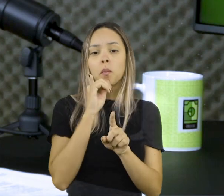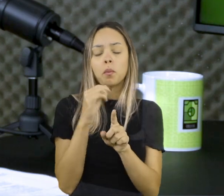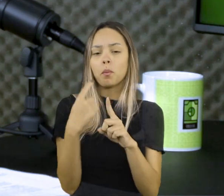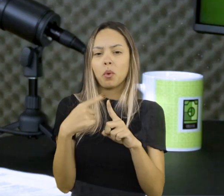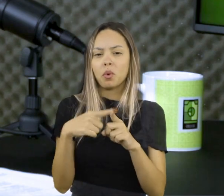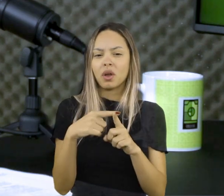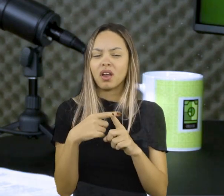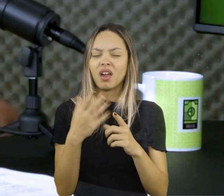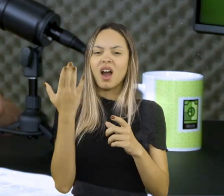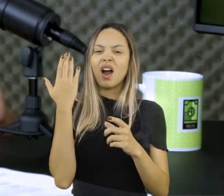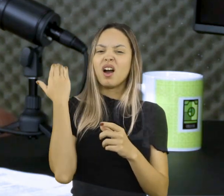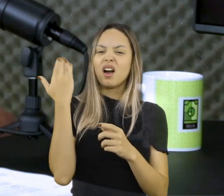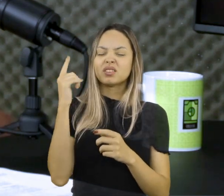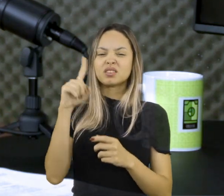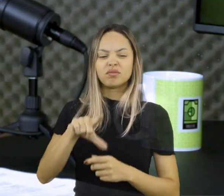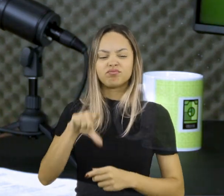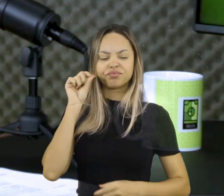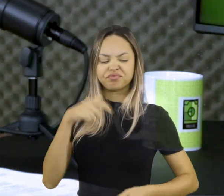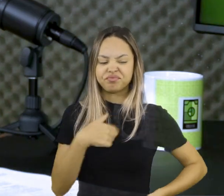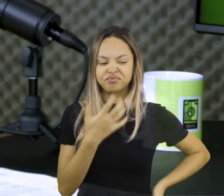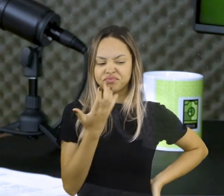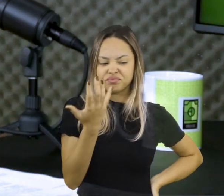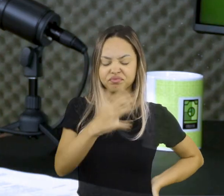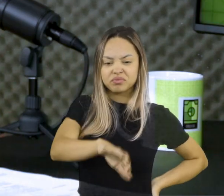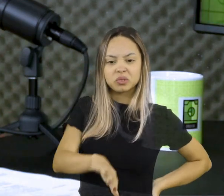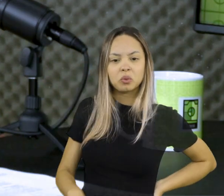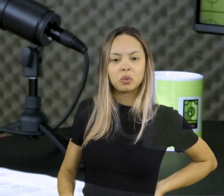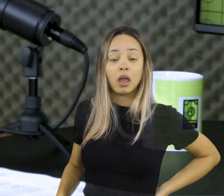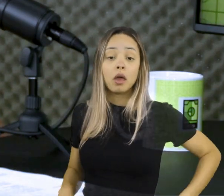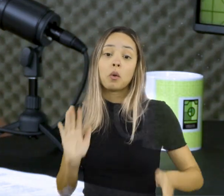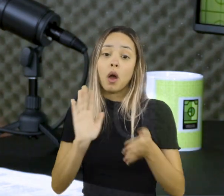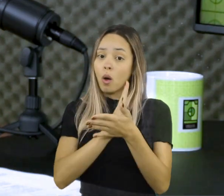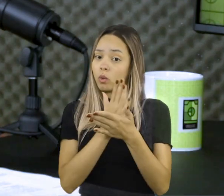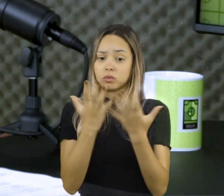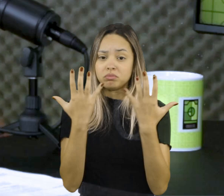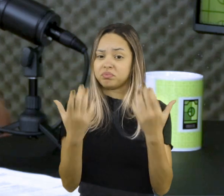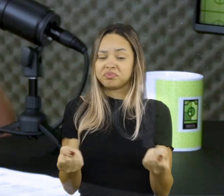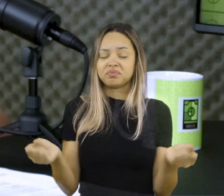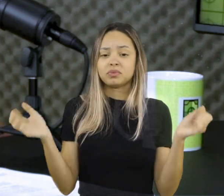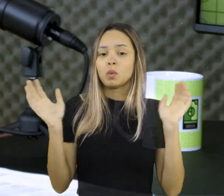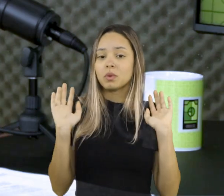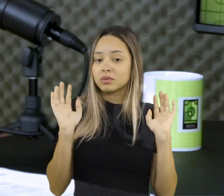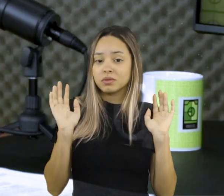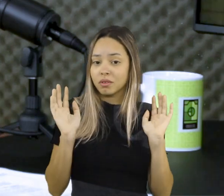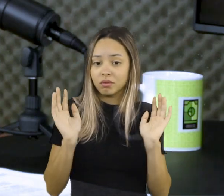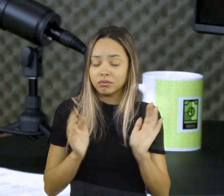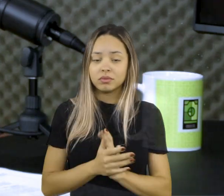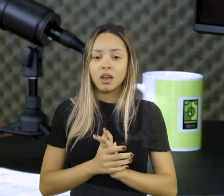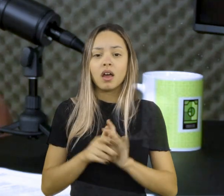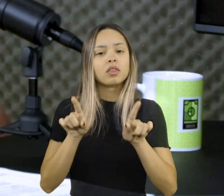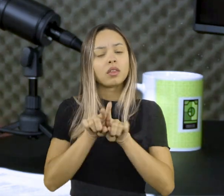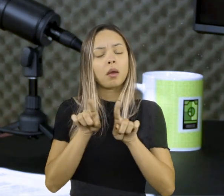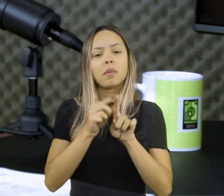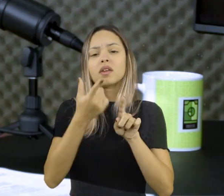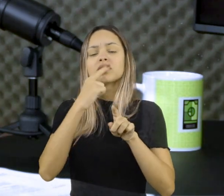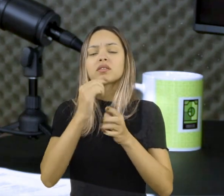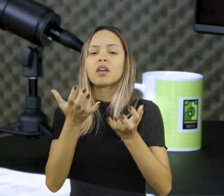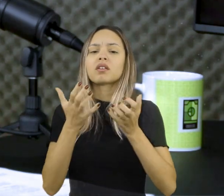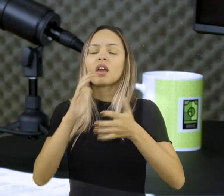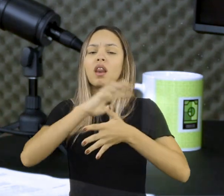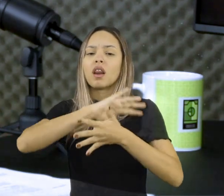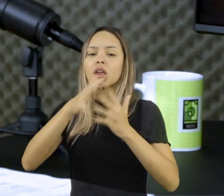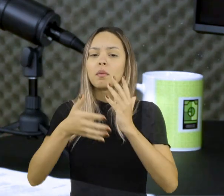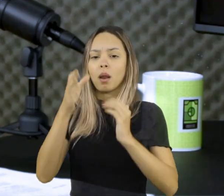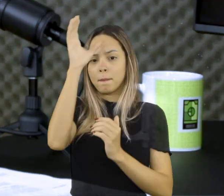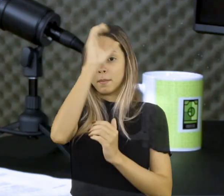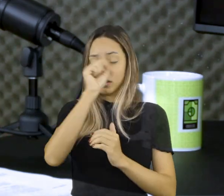pago se eu quiser, então quem é que queria educação especial? Ninguém. Quem é que queria Libras? Ninguém.